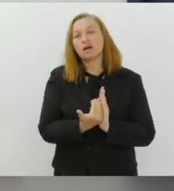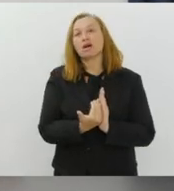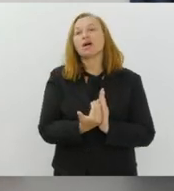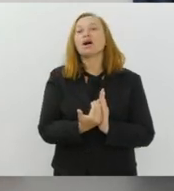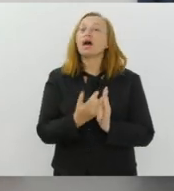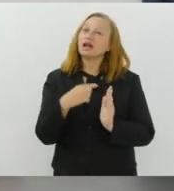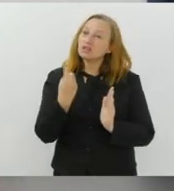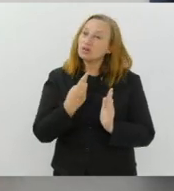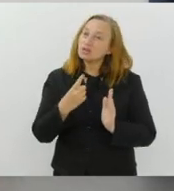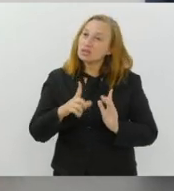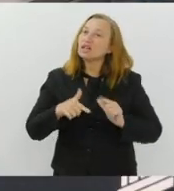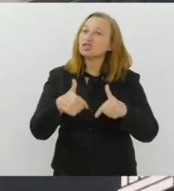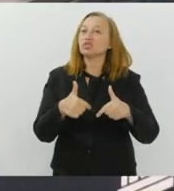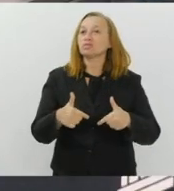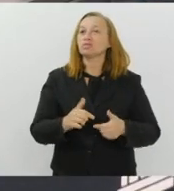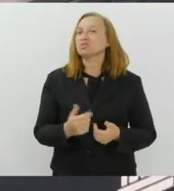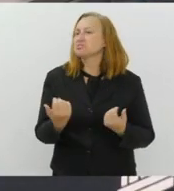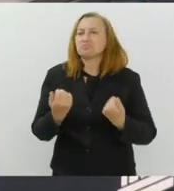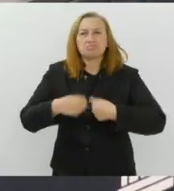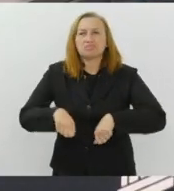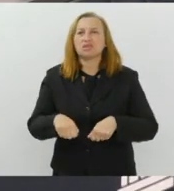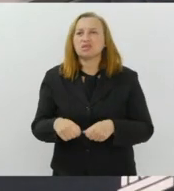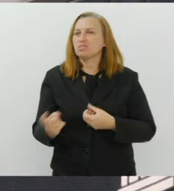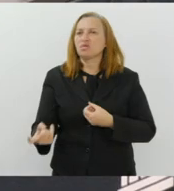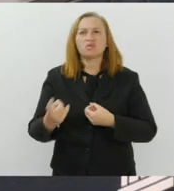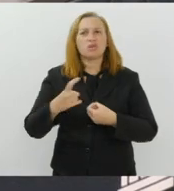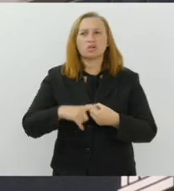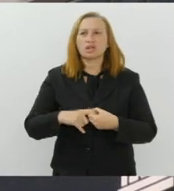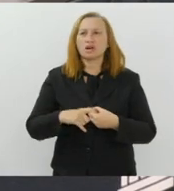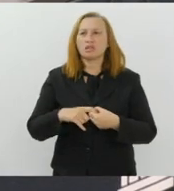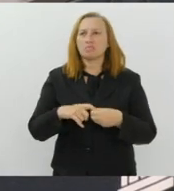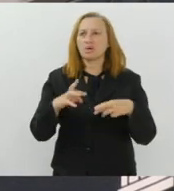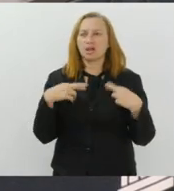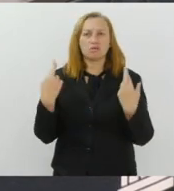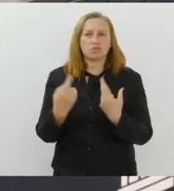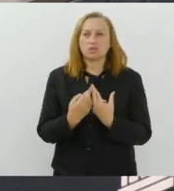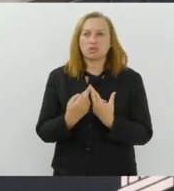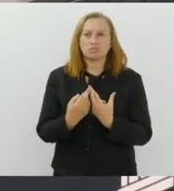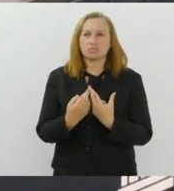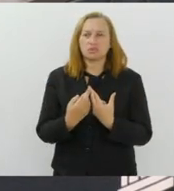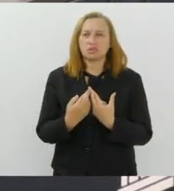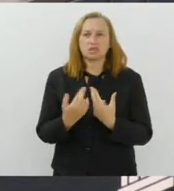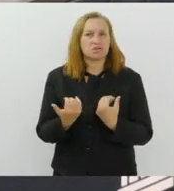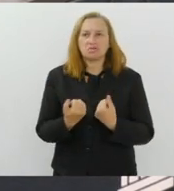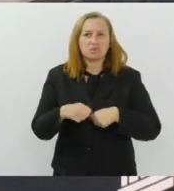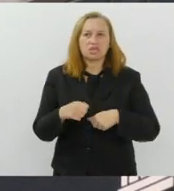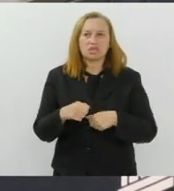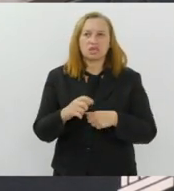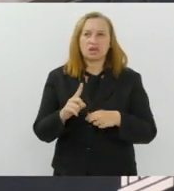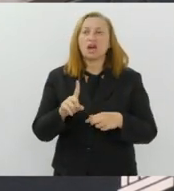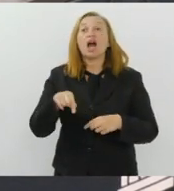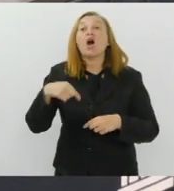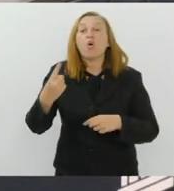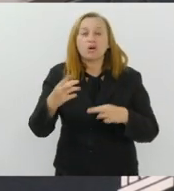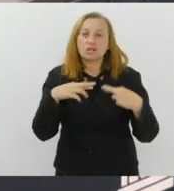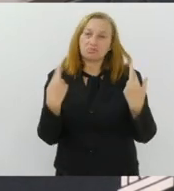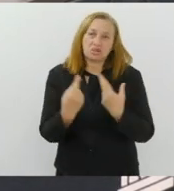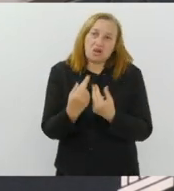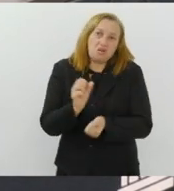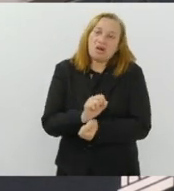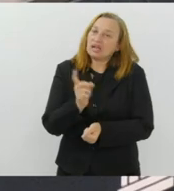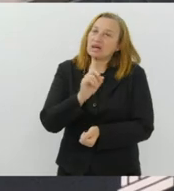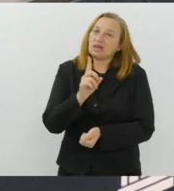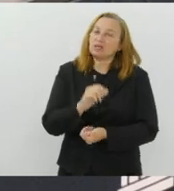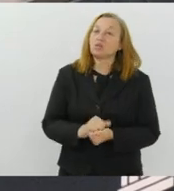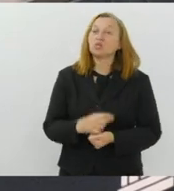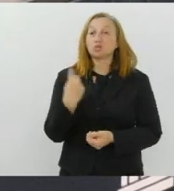a gente... E aí não precisaria nem mesmo voltar para a reunião. Não esperaria a próxima reunião, entendem? Não vou esperar. O que nossa